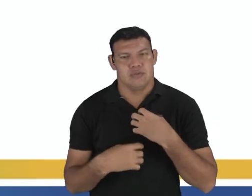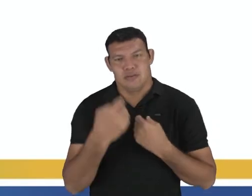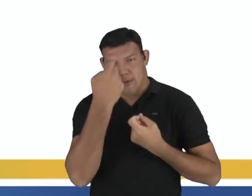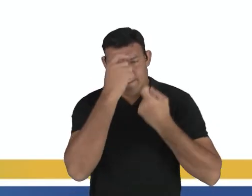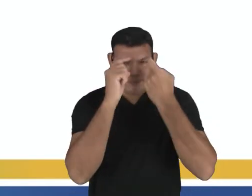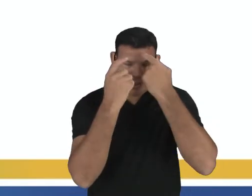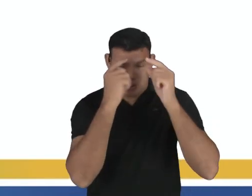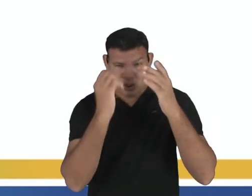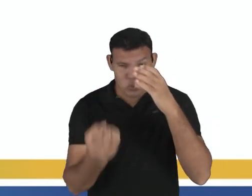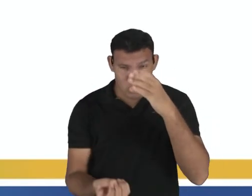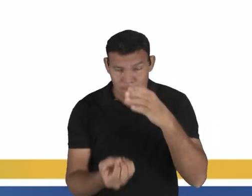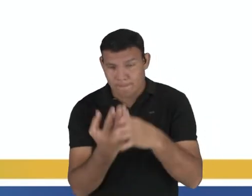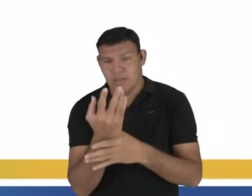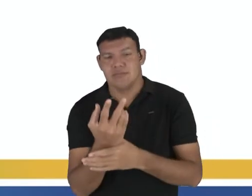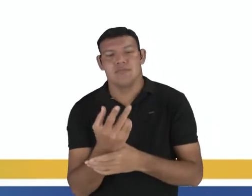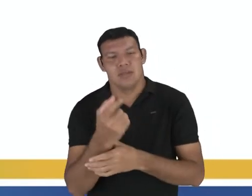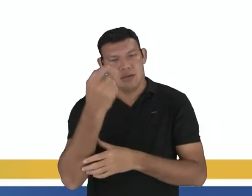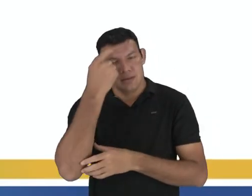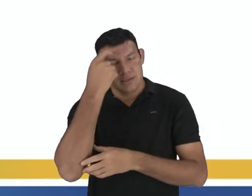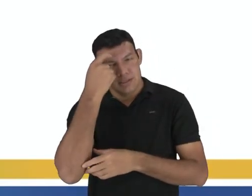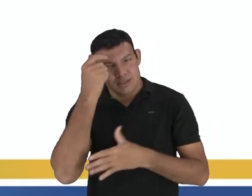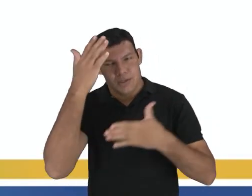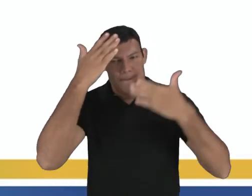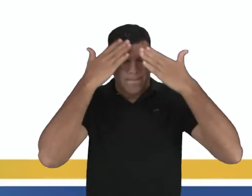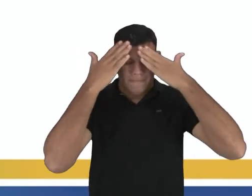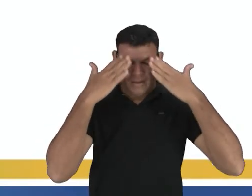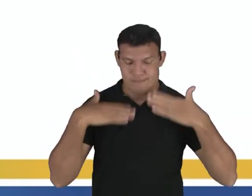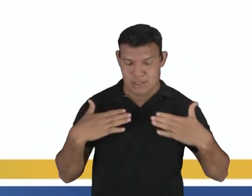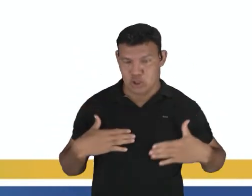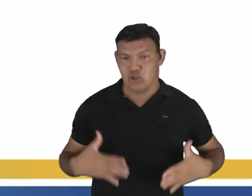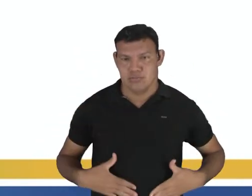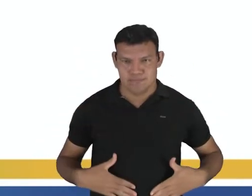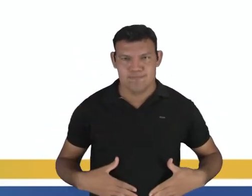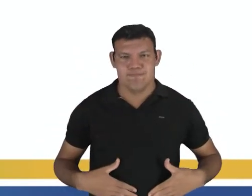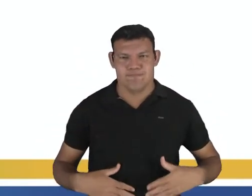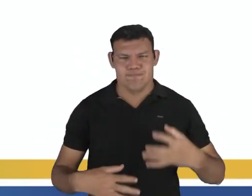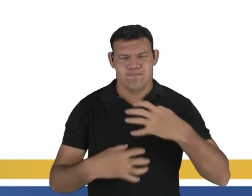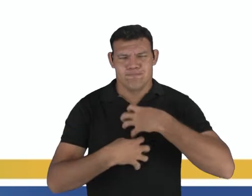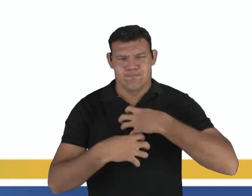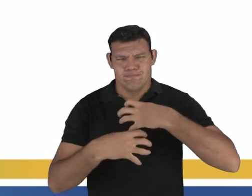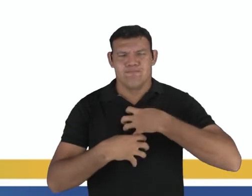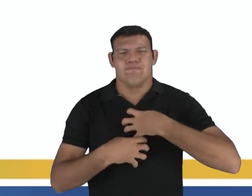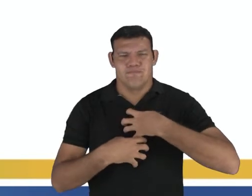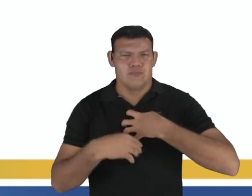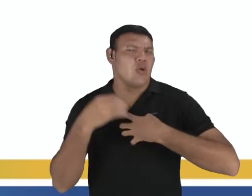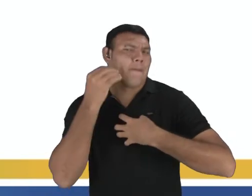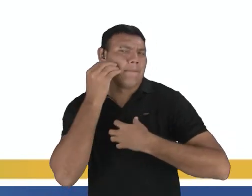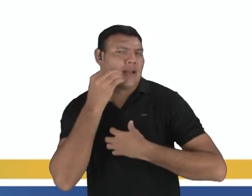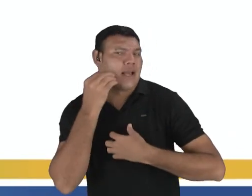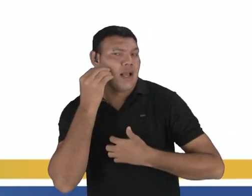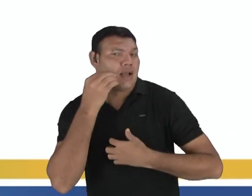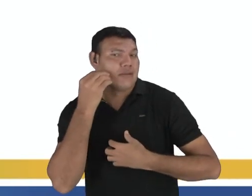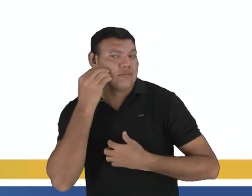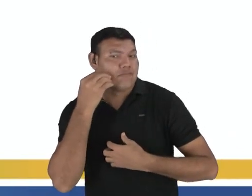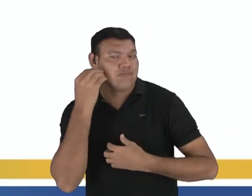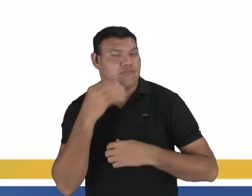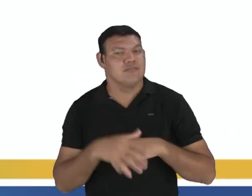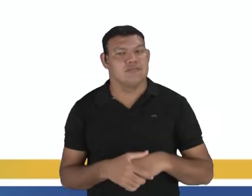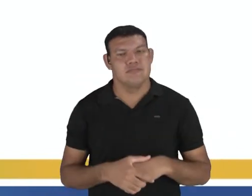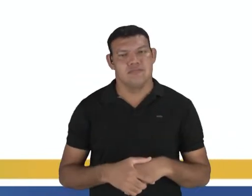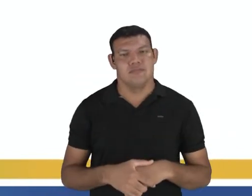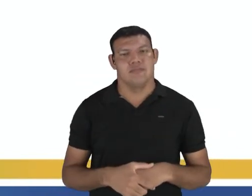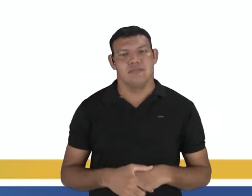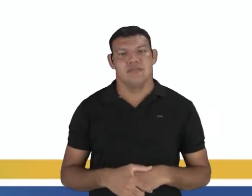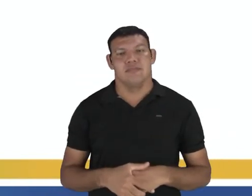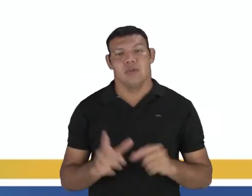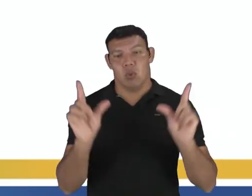formas de criação. Emerge uma nova noção de corporalidade, buscando um sentido mais